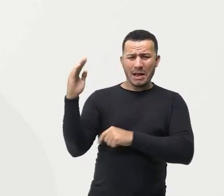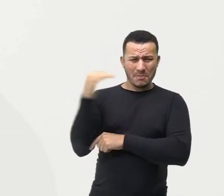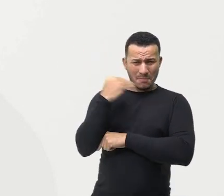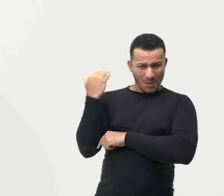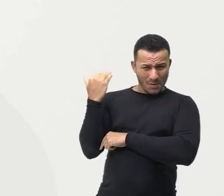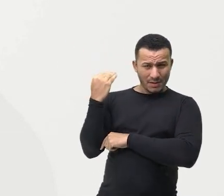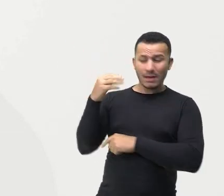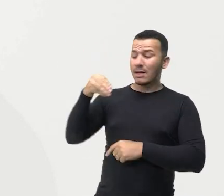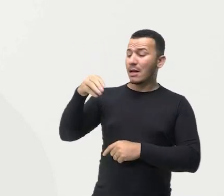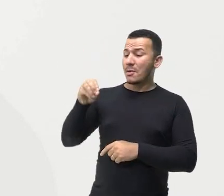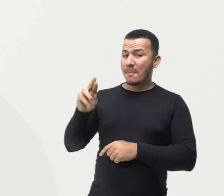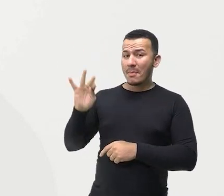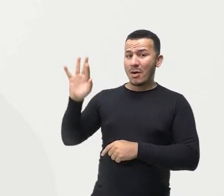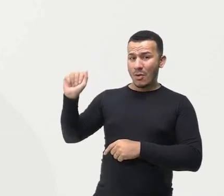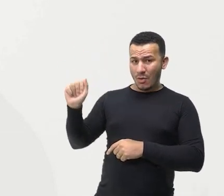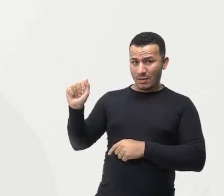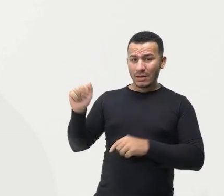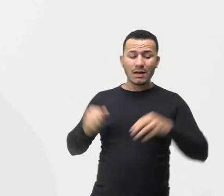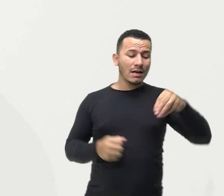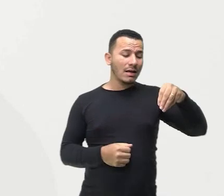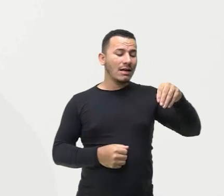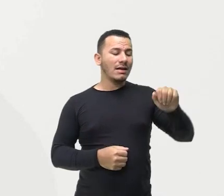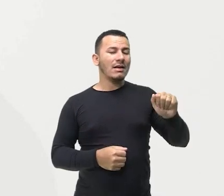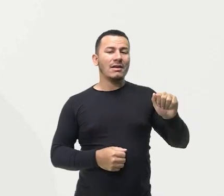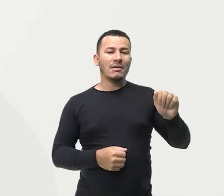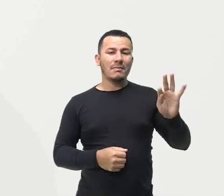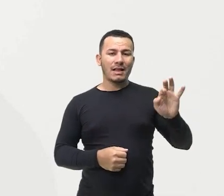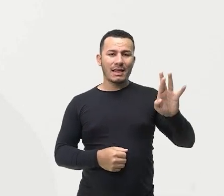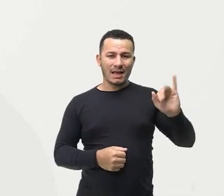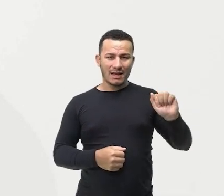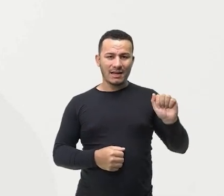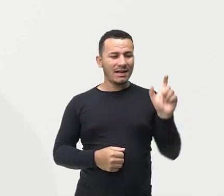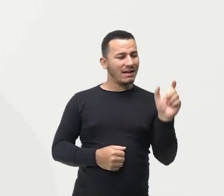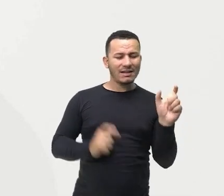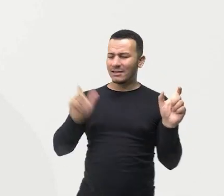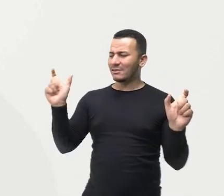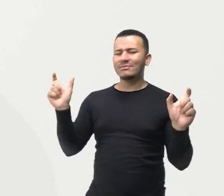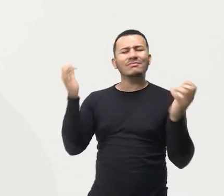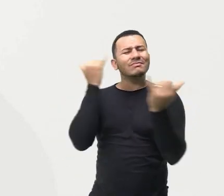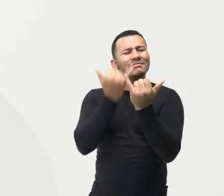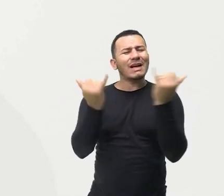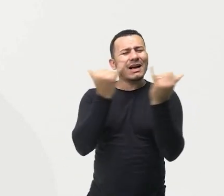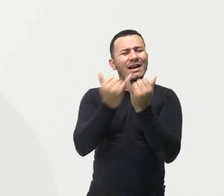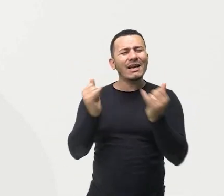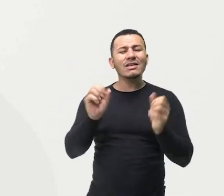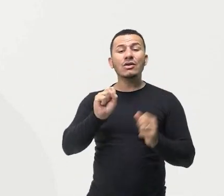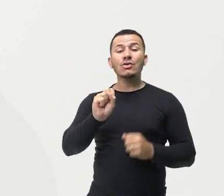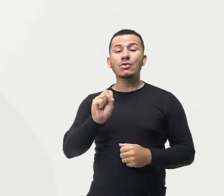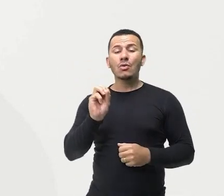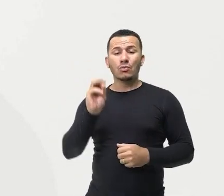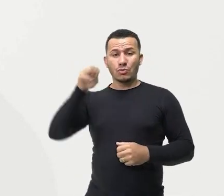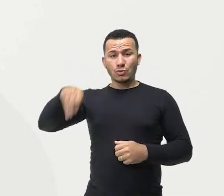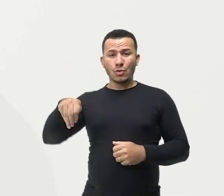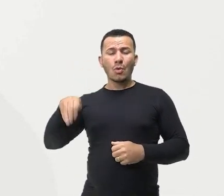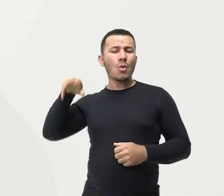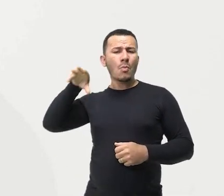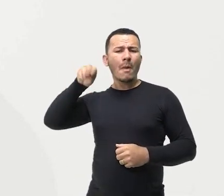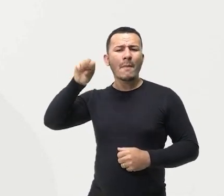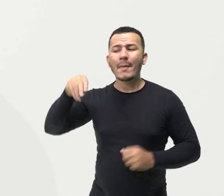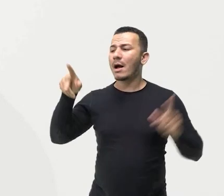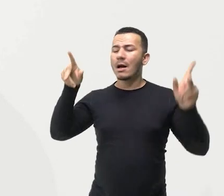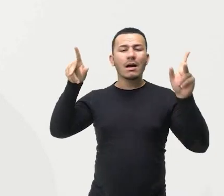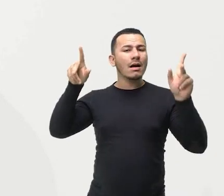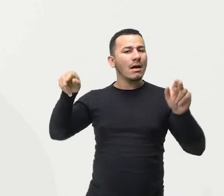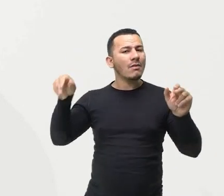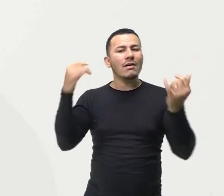palavra madeira e matéria, ok? Percebam que nós vamos ter sons